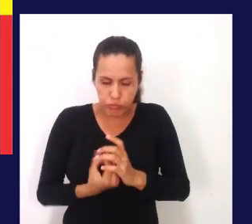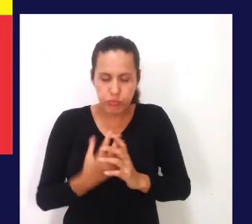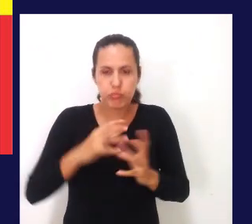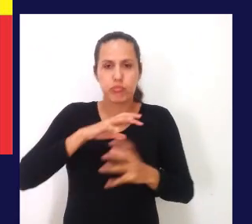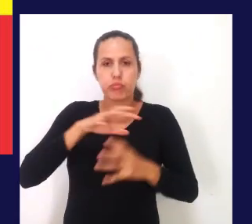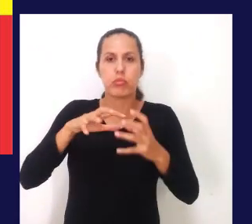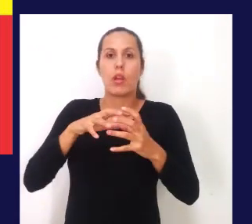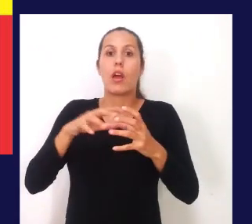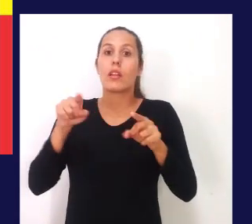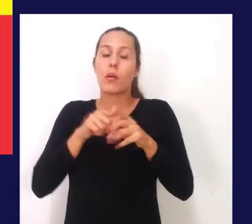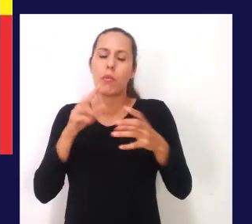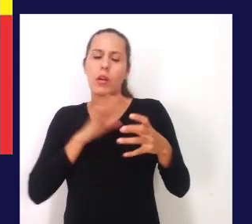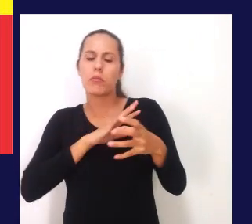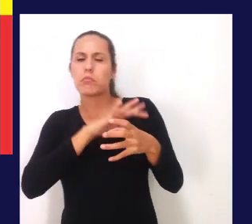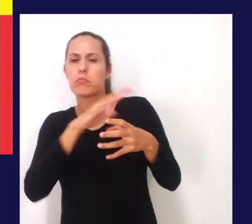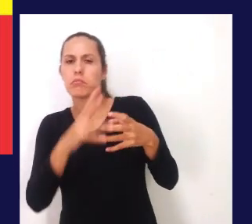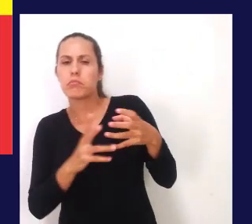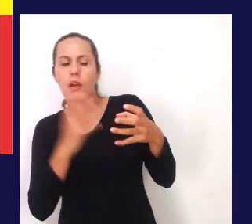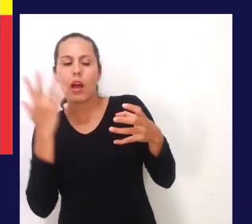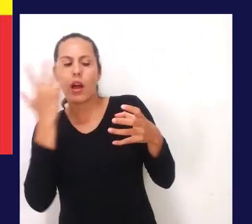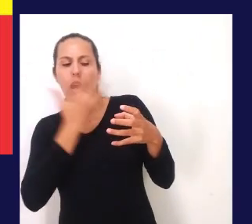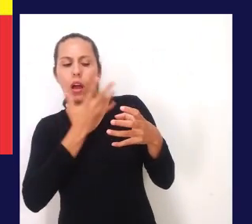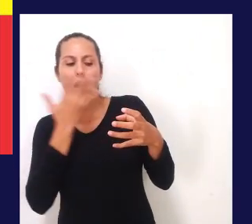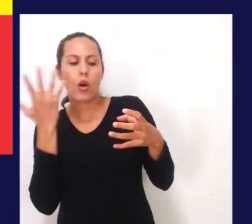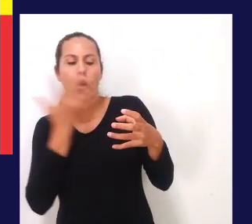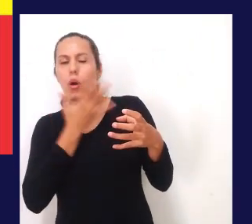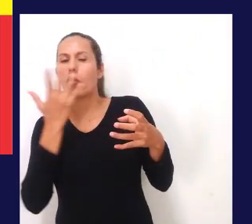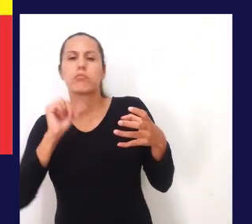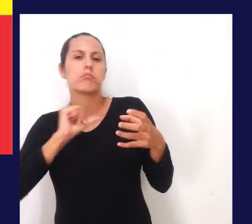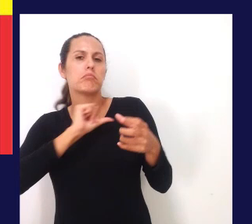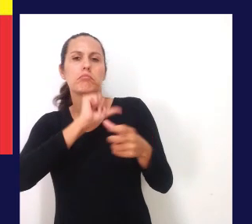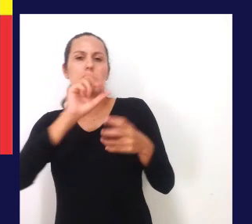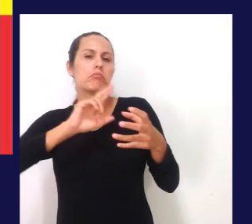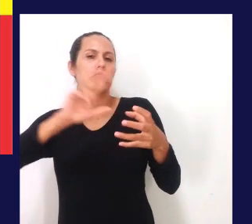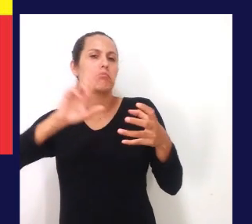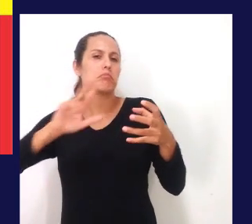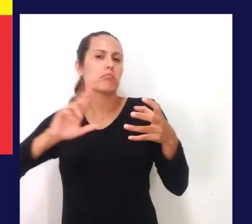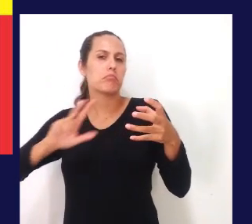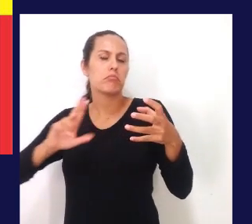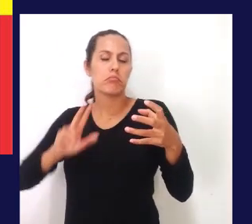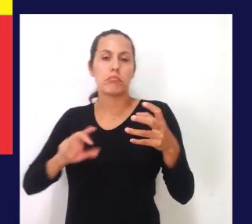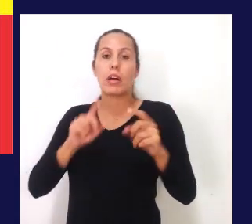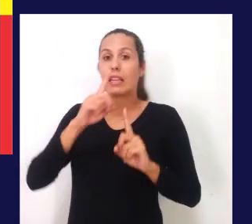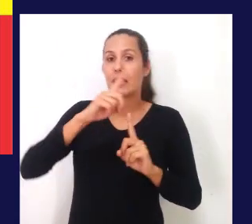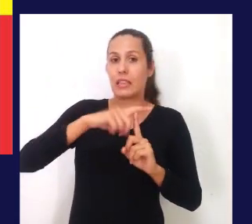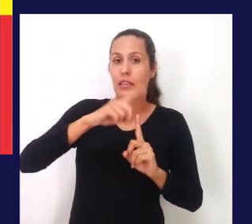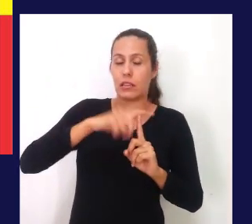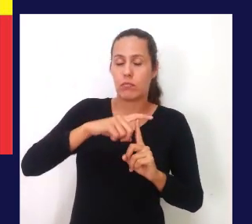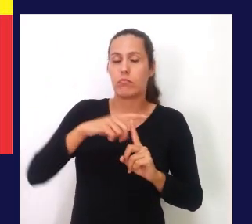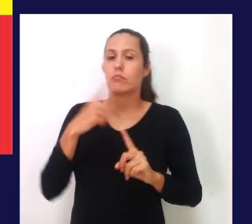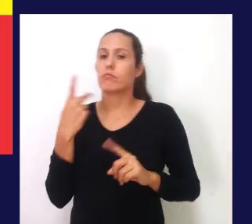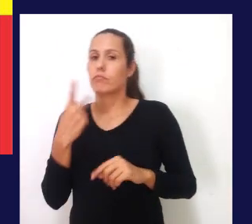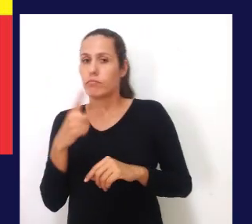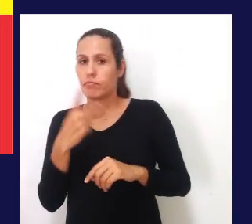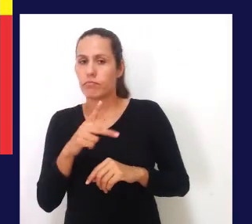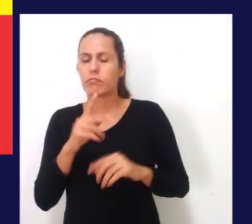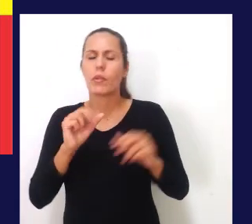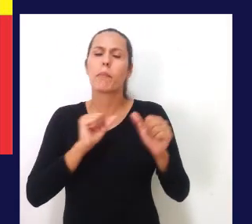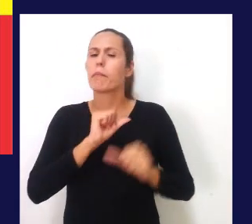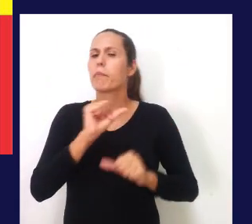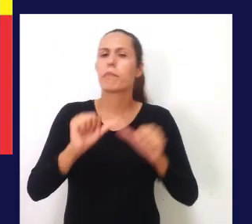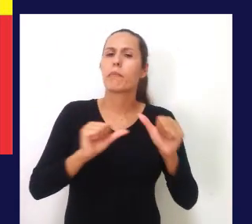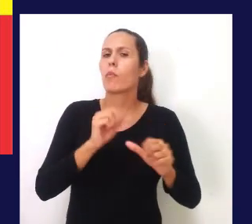pode apresentar diferentes colorações. Sua cor ela vai depender do tipo de material